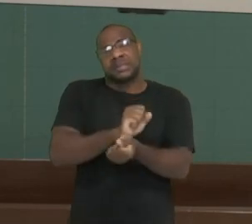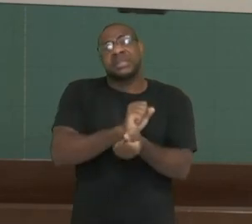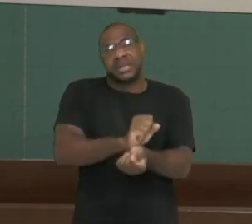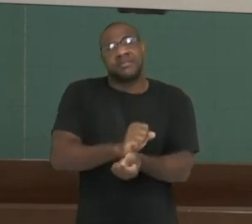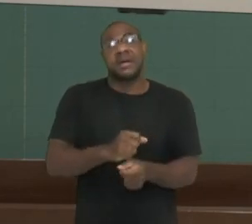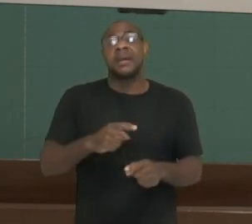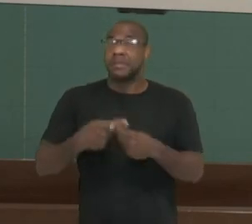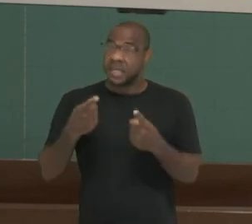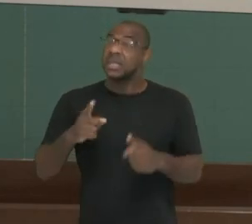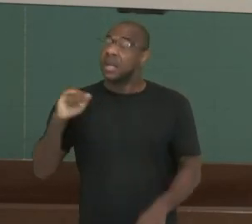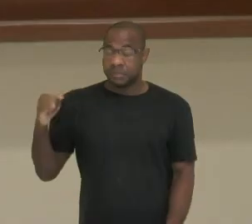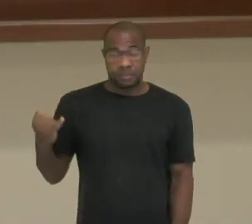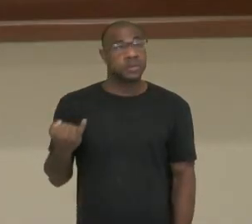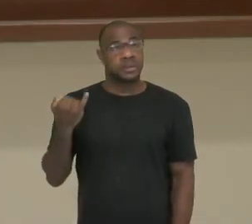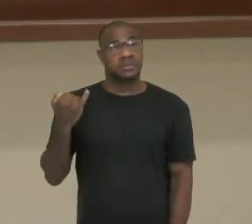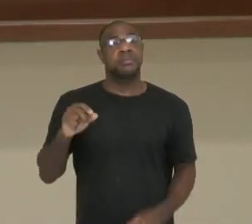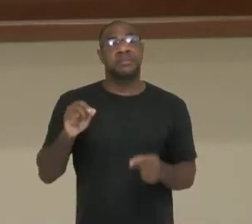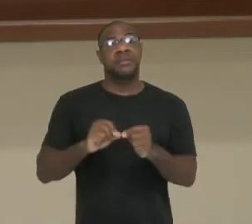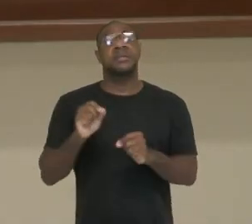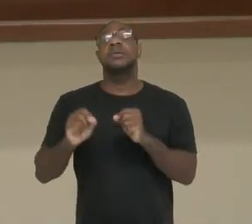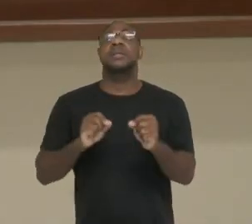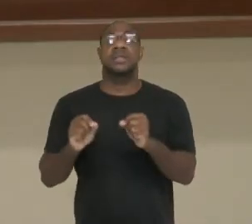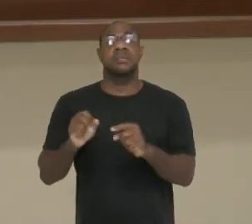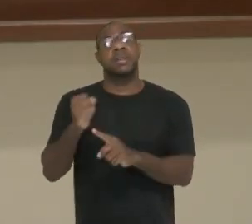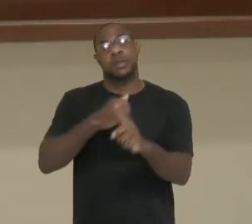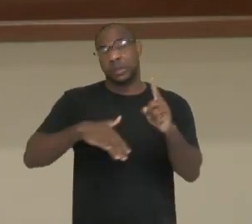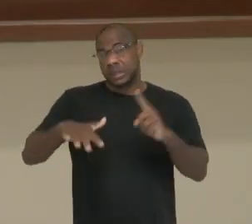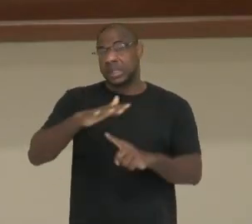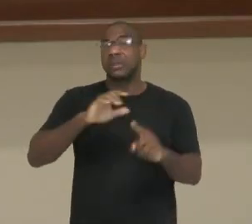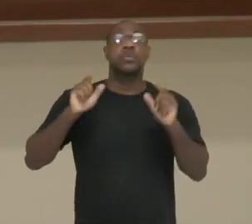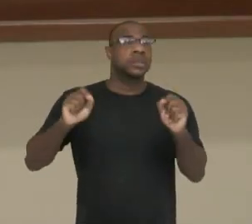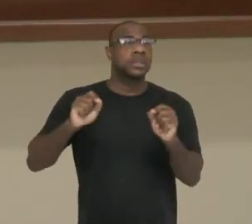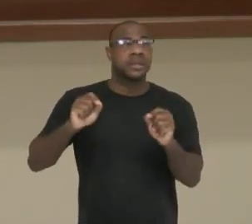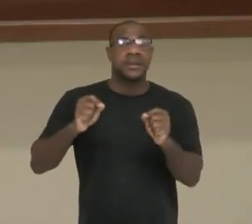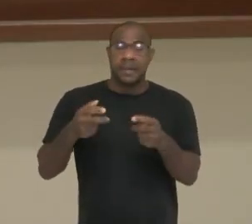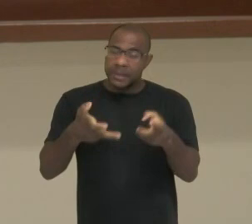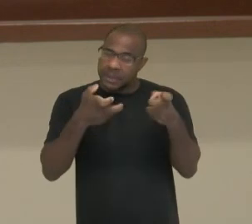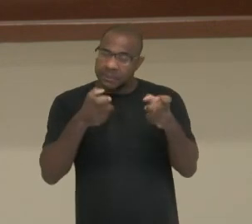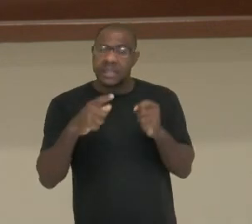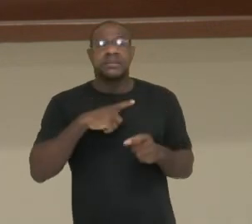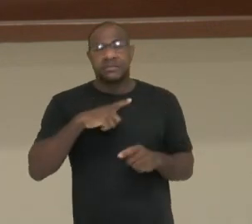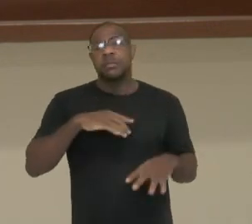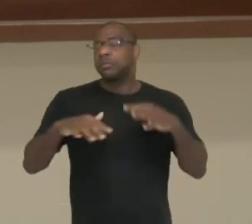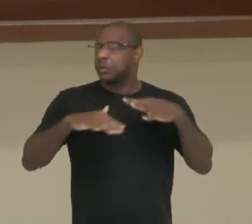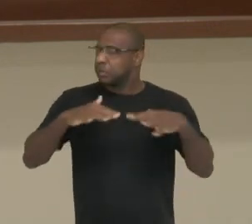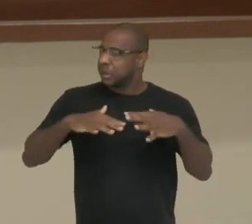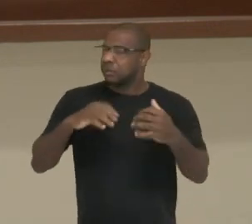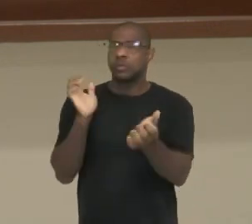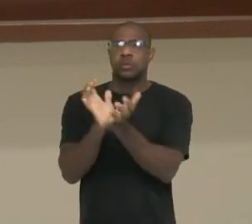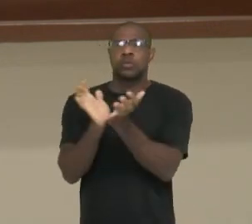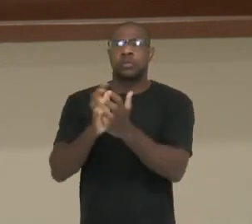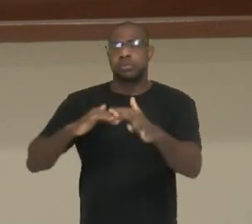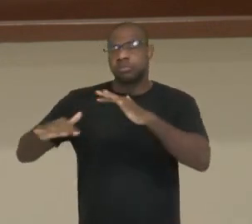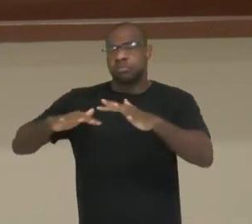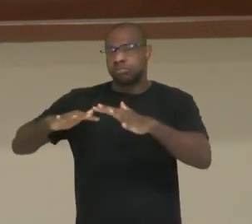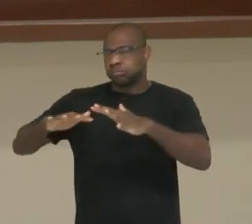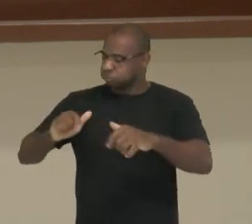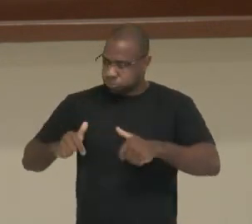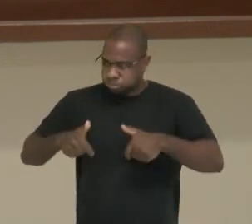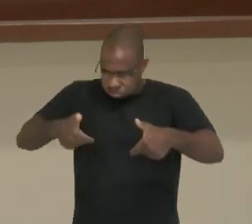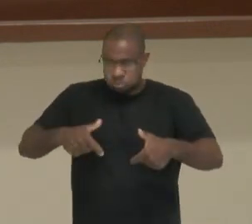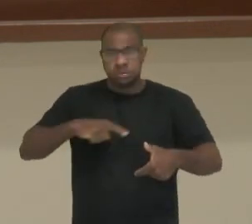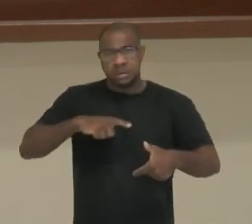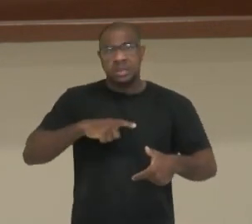foram importantes para fazer com que a sociedade visse que existia um movimento abolicionista ativo e